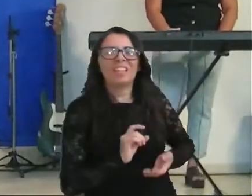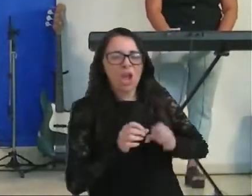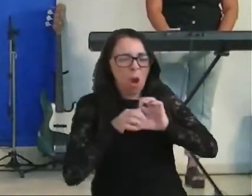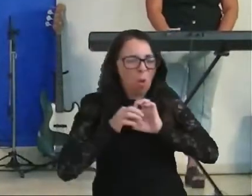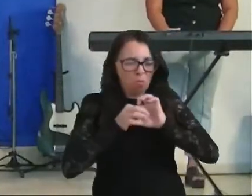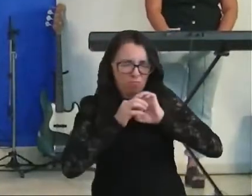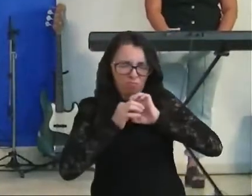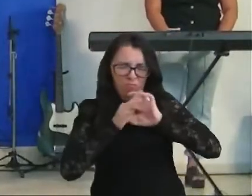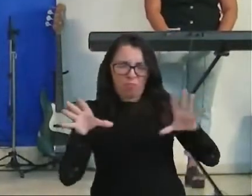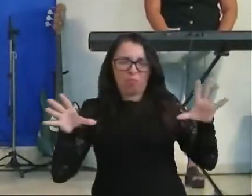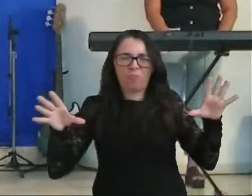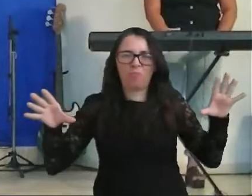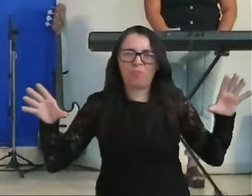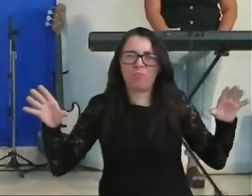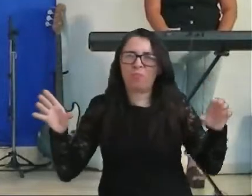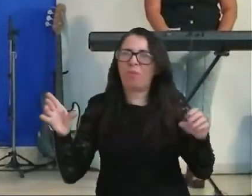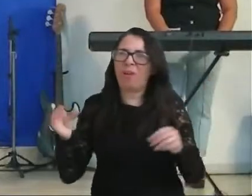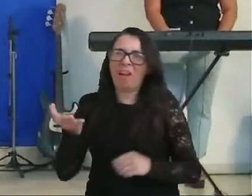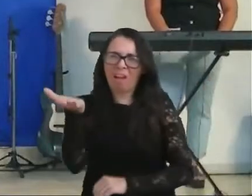libertação.